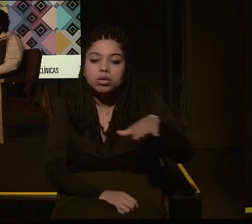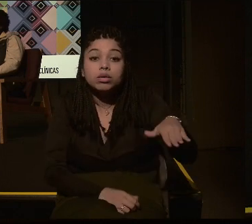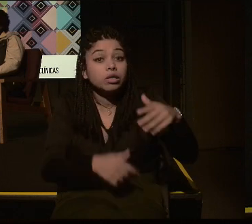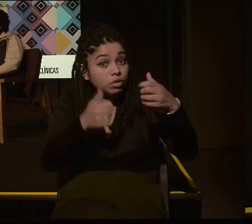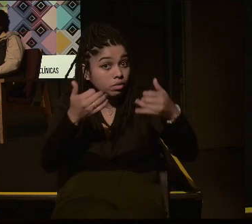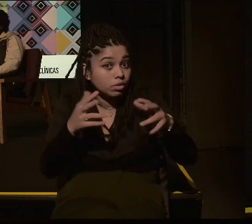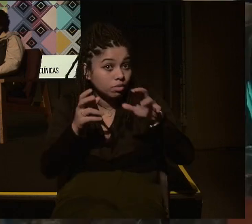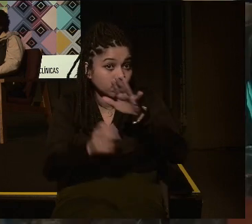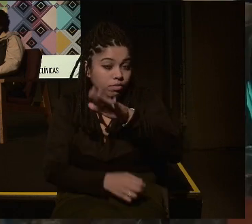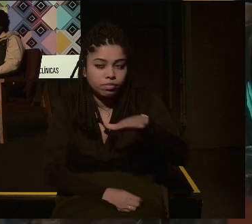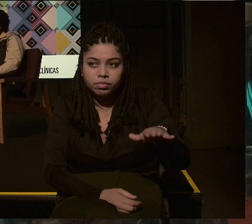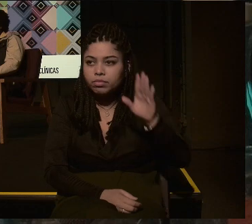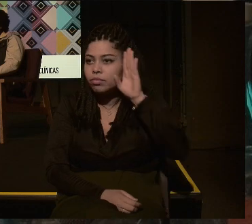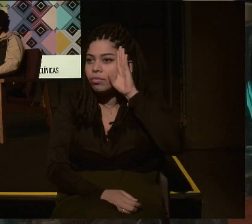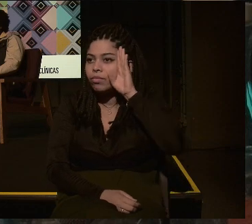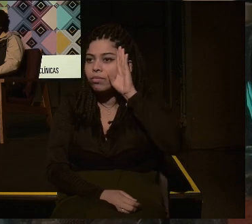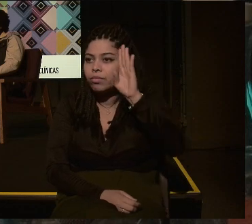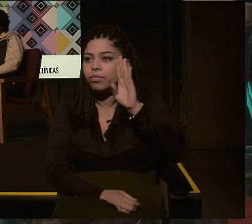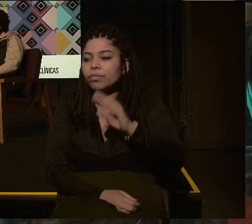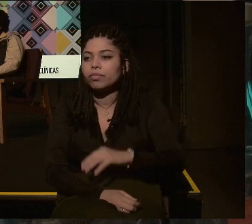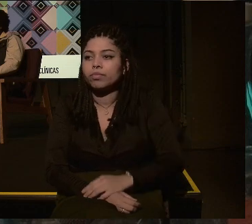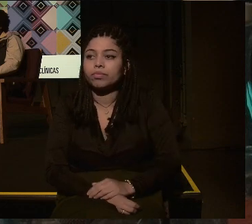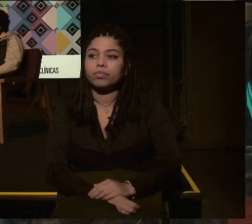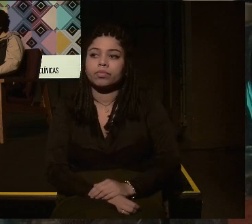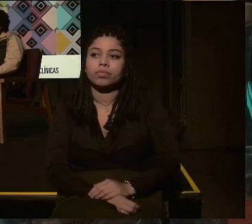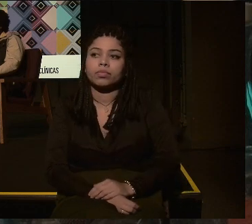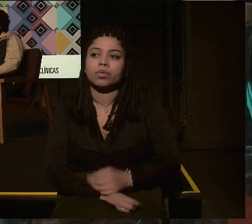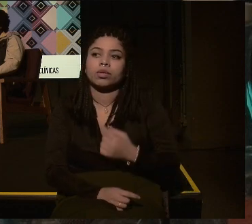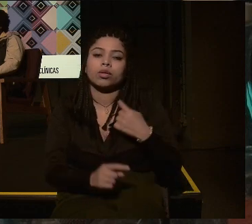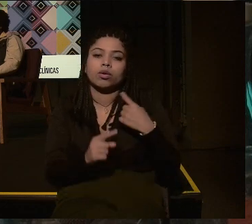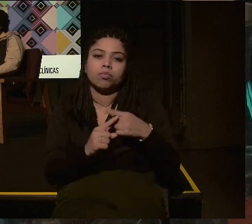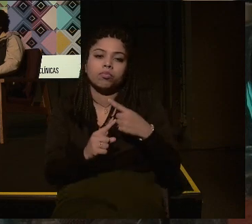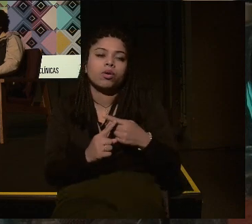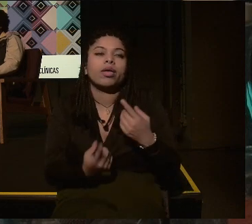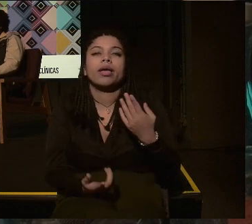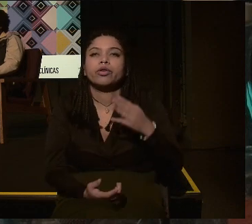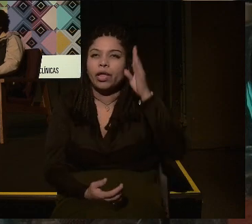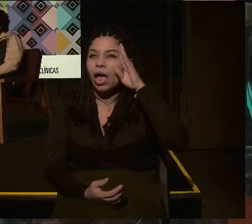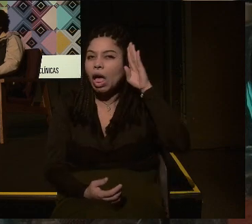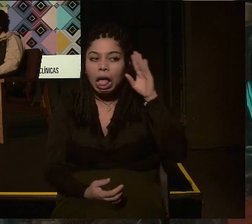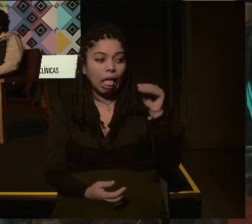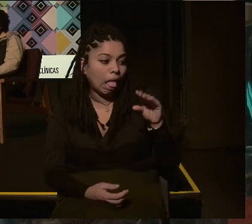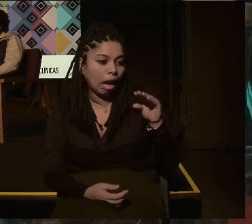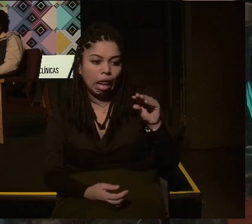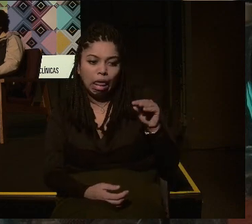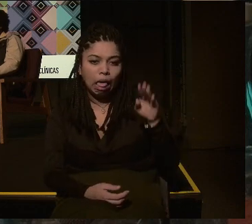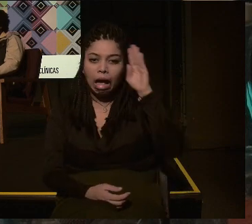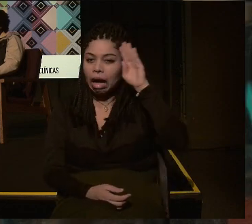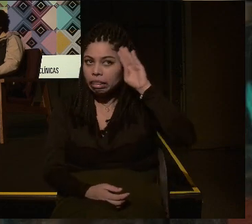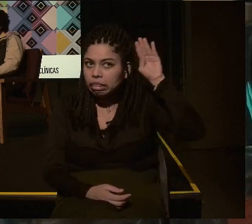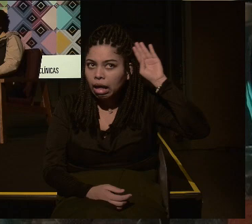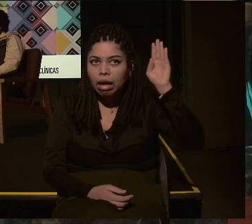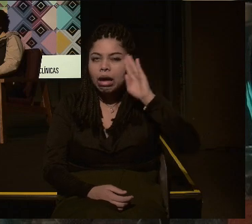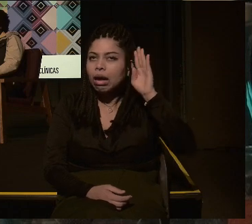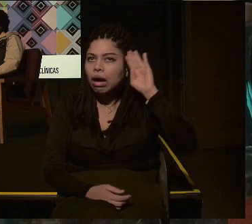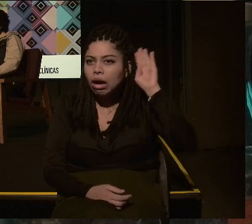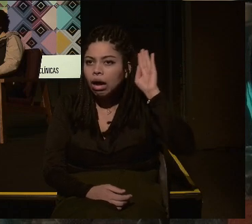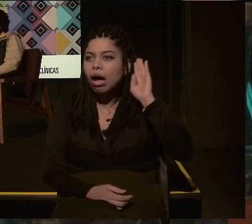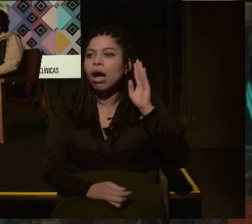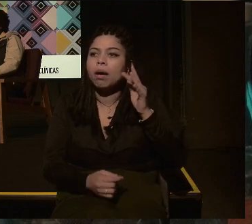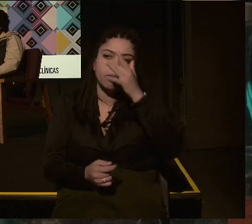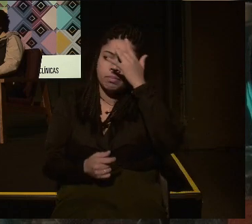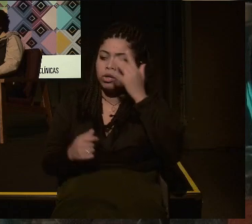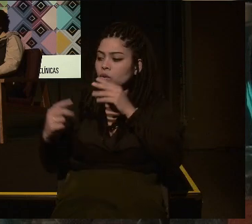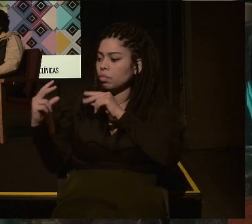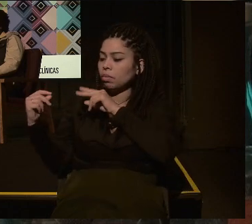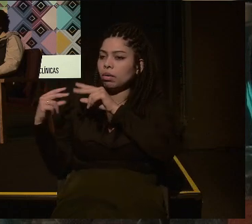criança. Principalmente porque às vezes a gente fala até de um traduzir esse academic case, que às vezes a gente fala desse lugar... para profissionais do serviço, mas eu